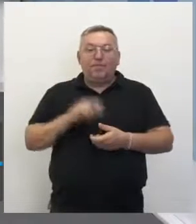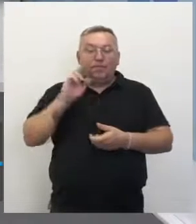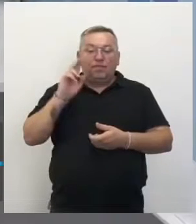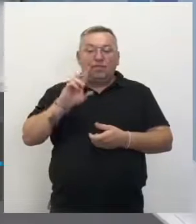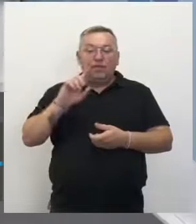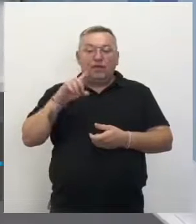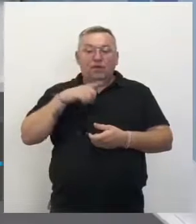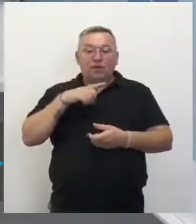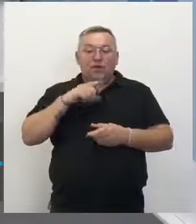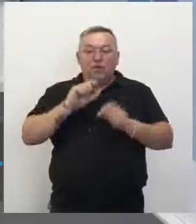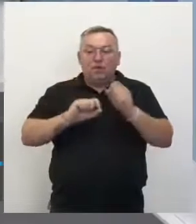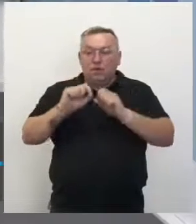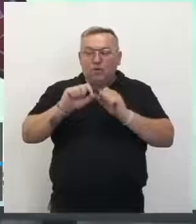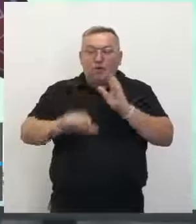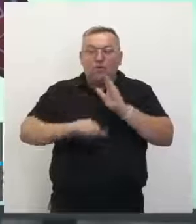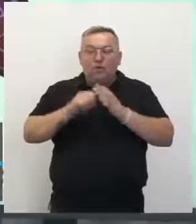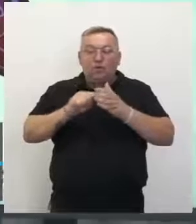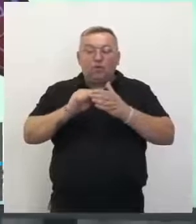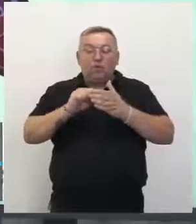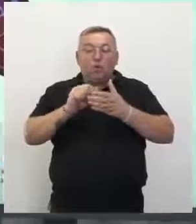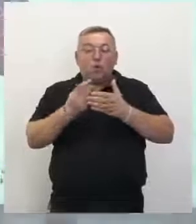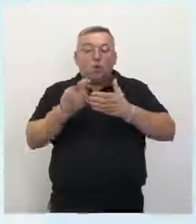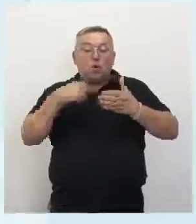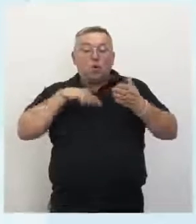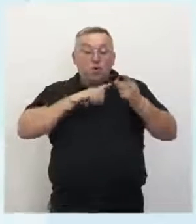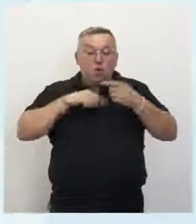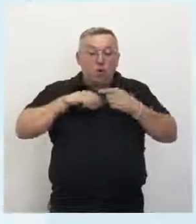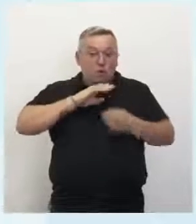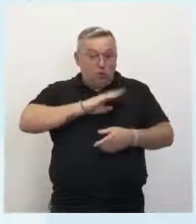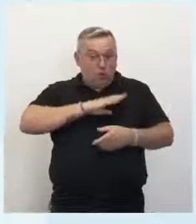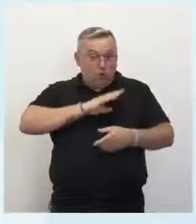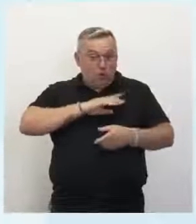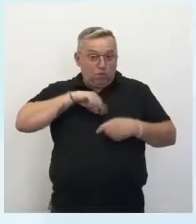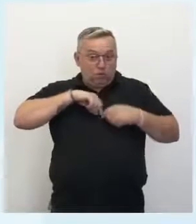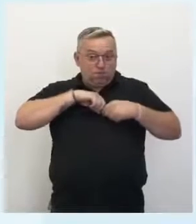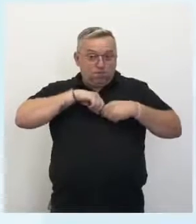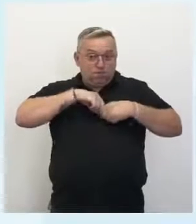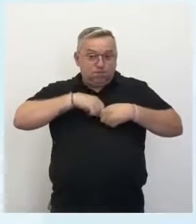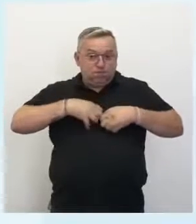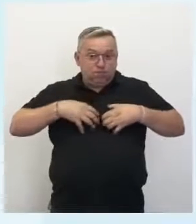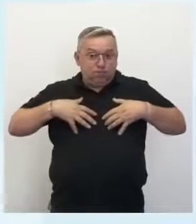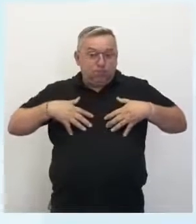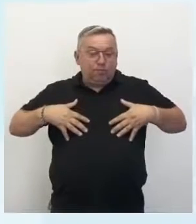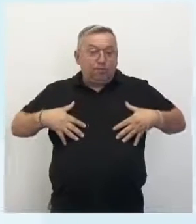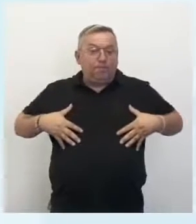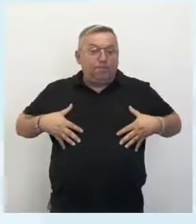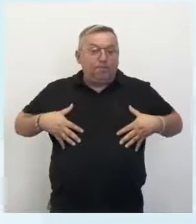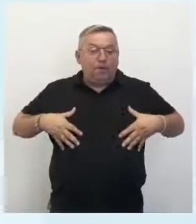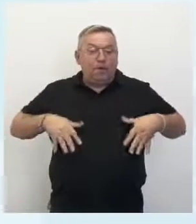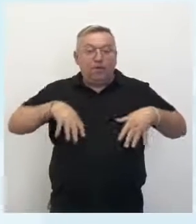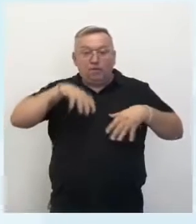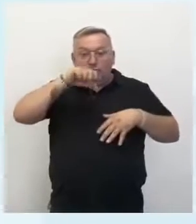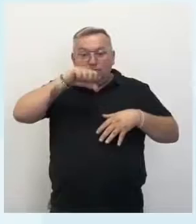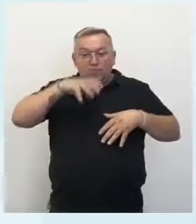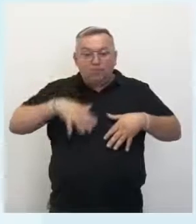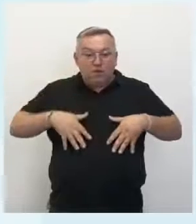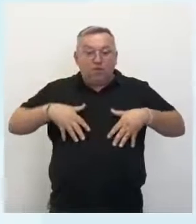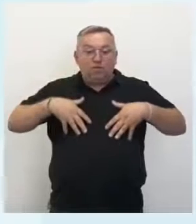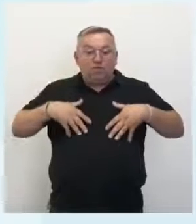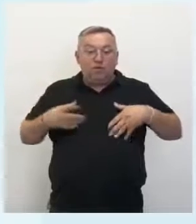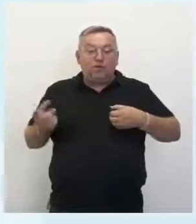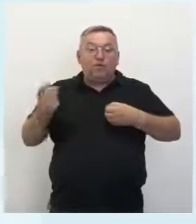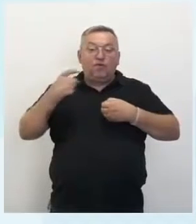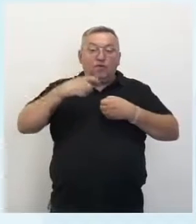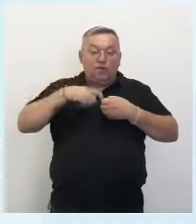tem um esqueminha aí da pequena circulação, que é a circulação que sai do coração e vai para o pulmão, tá? E aí depois ela volta para